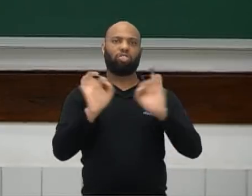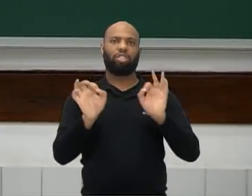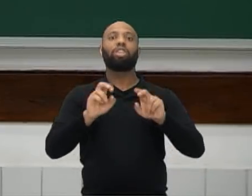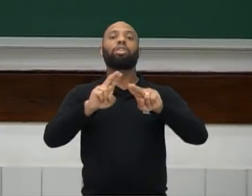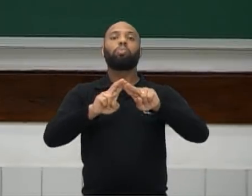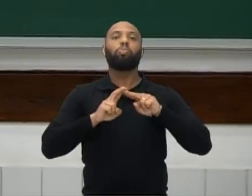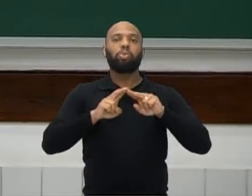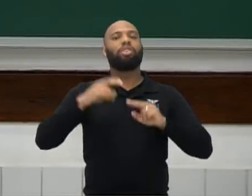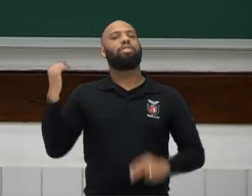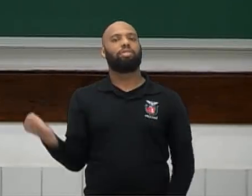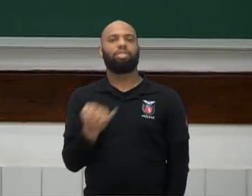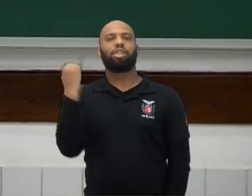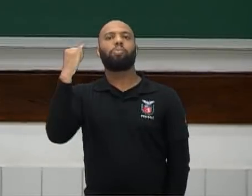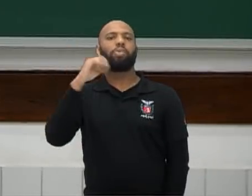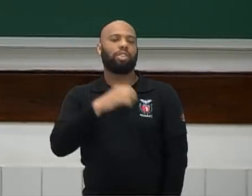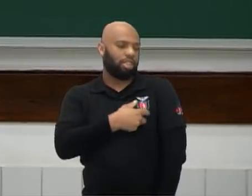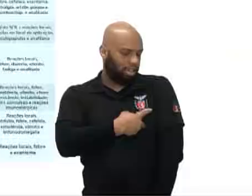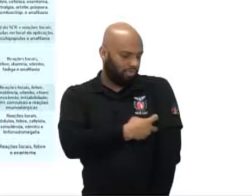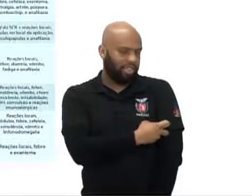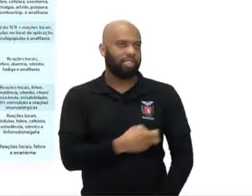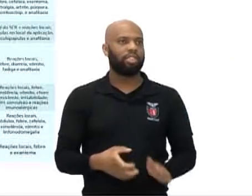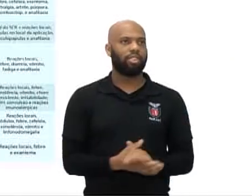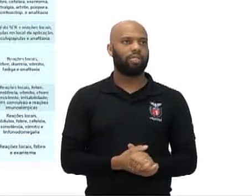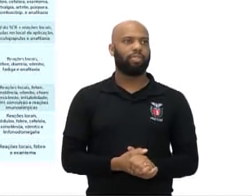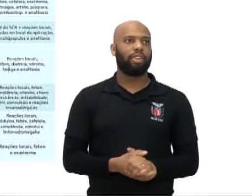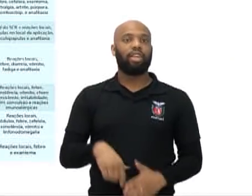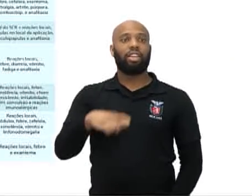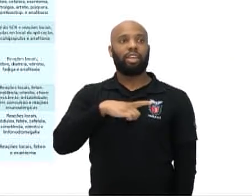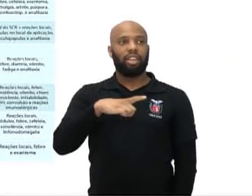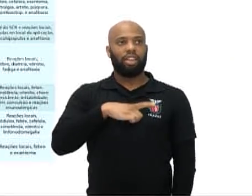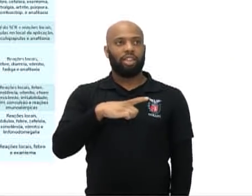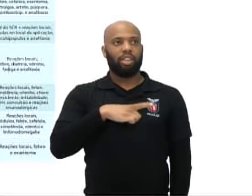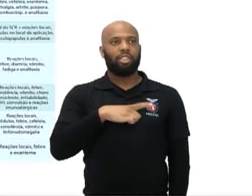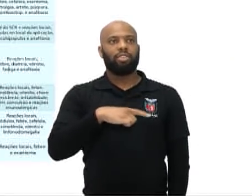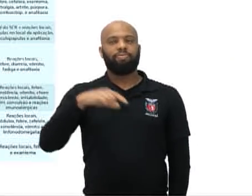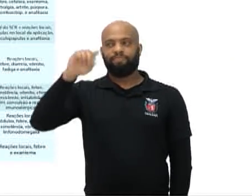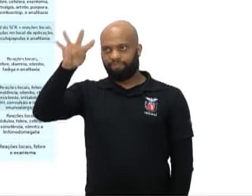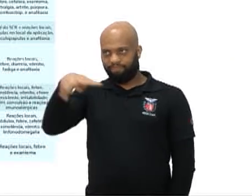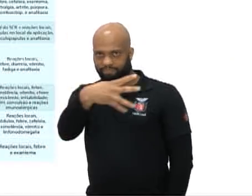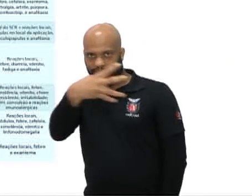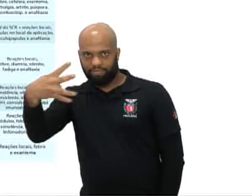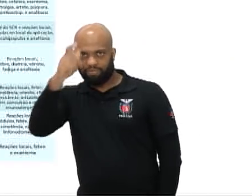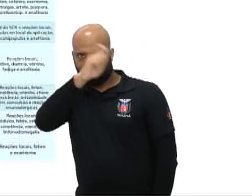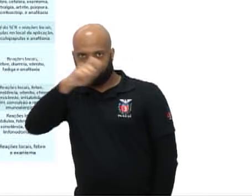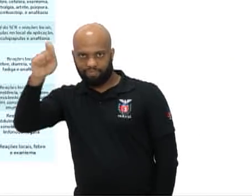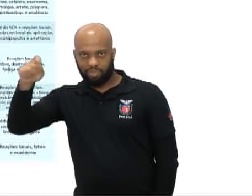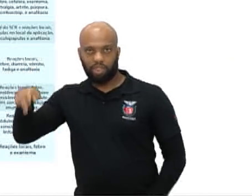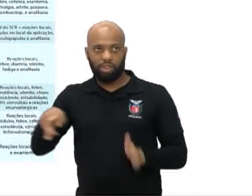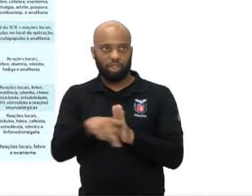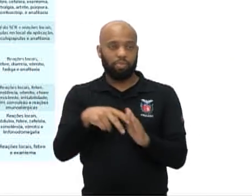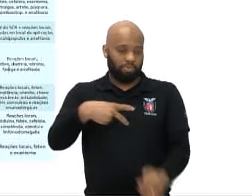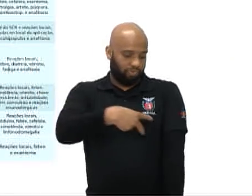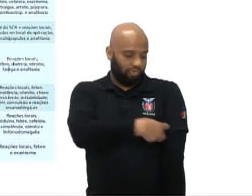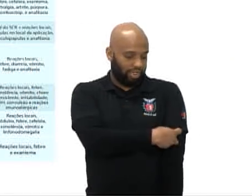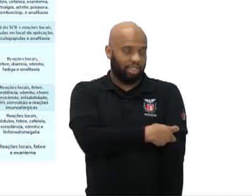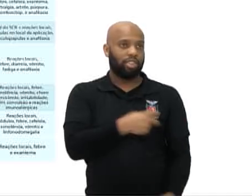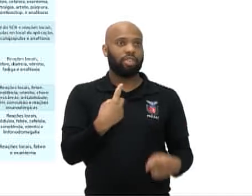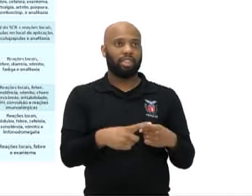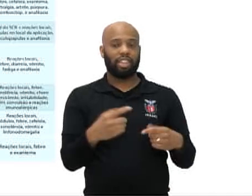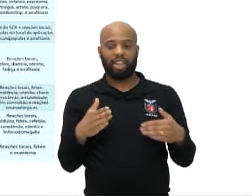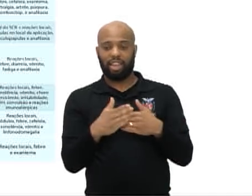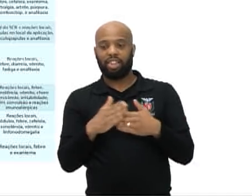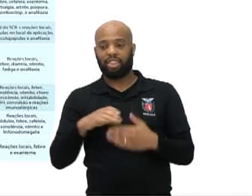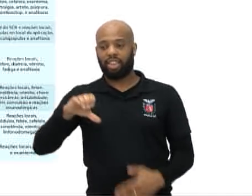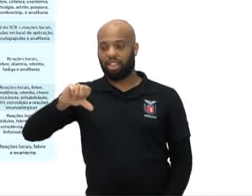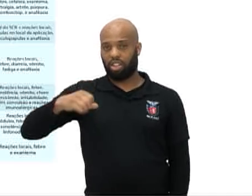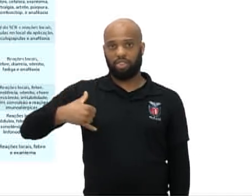tão importantes. Existem um calendário nacional de vacinação. Até 9 anos de idade a